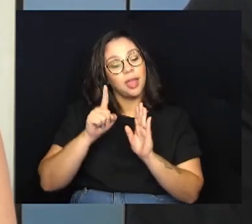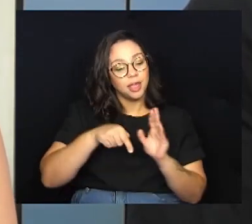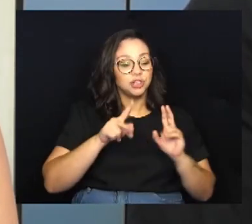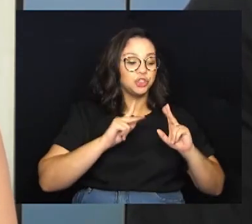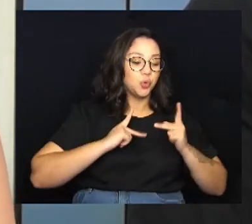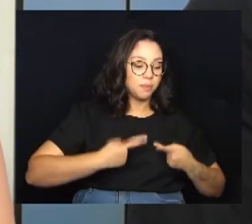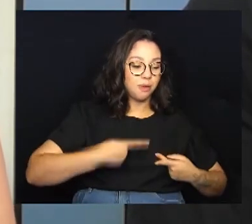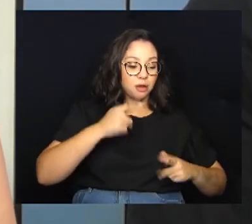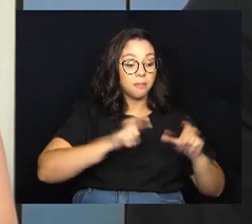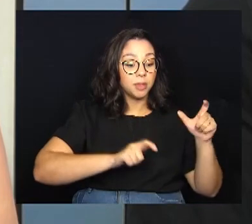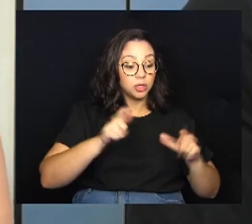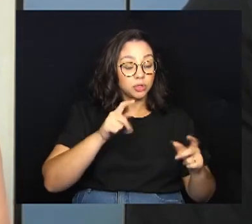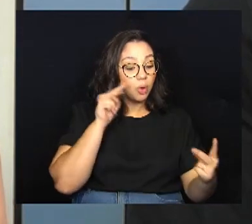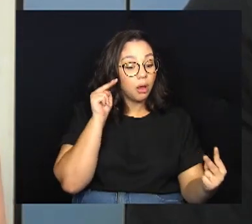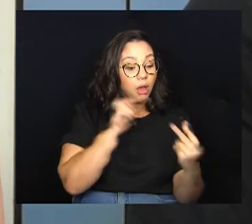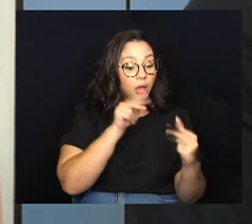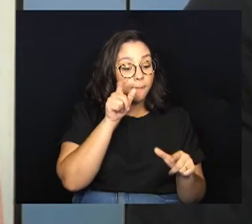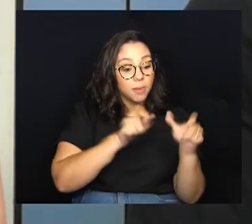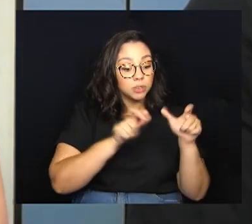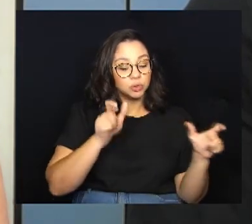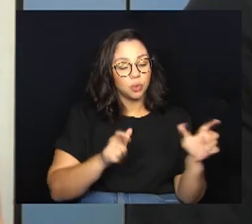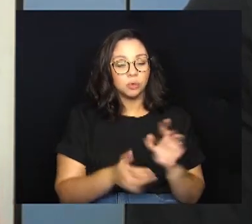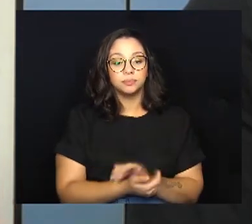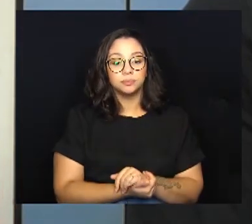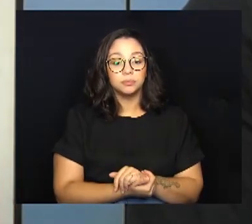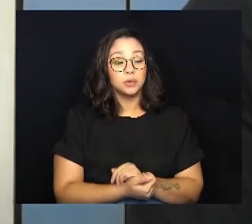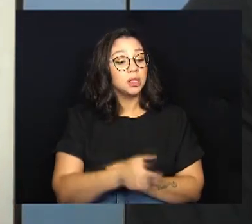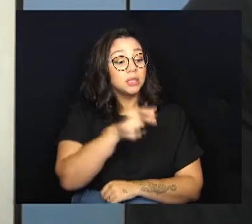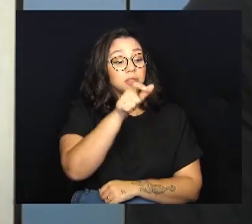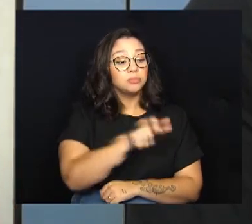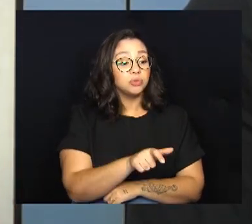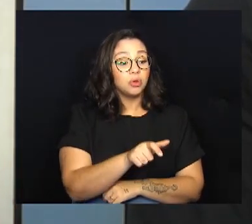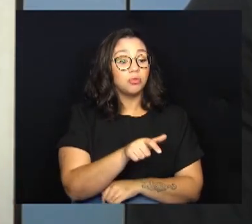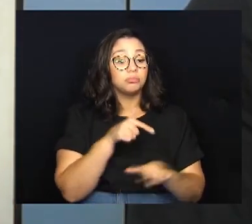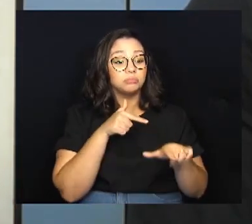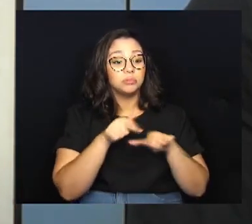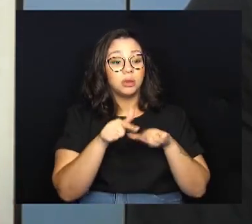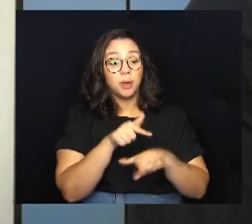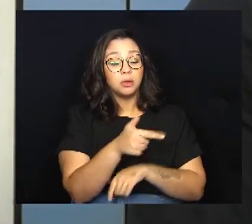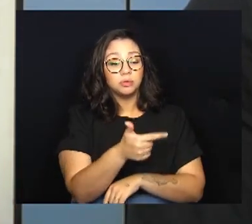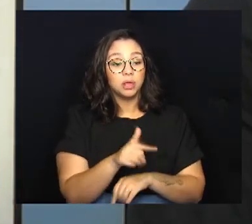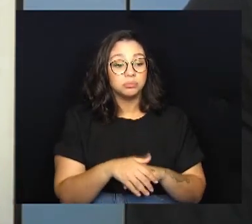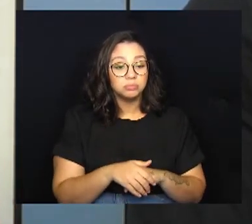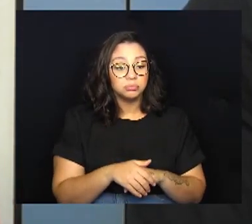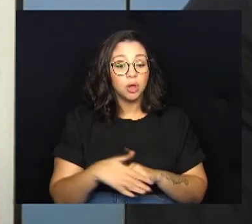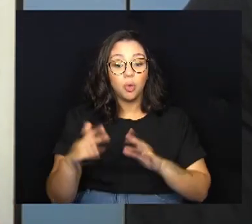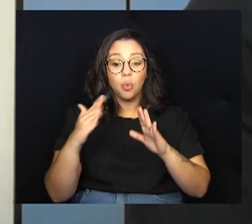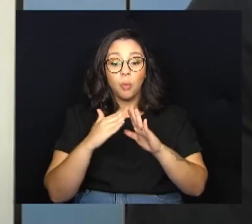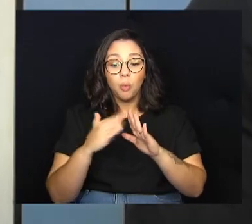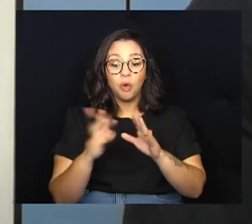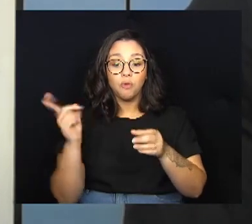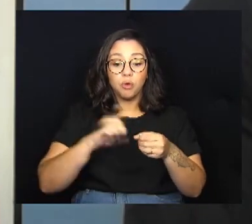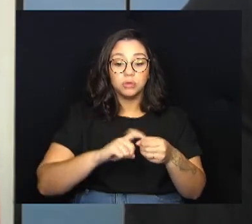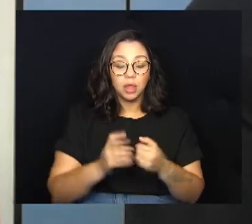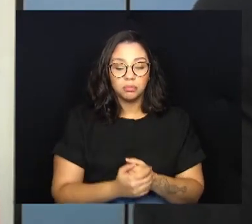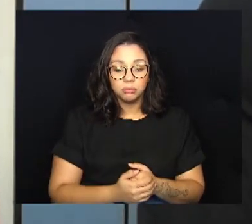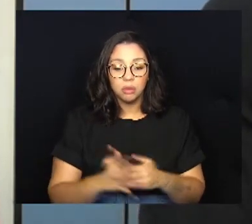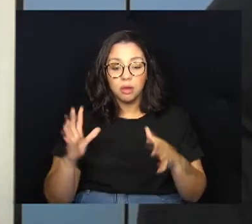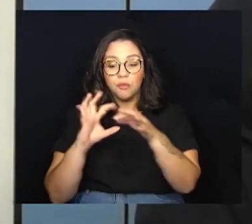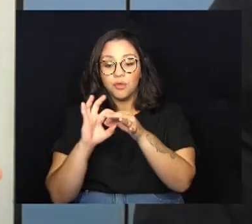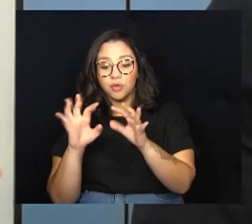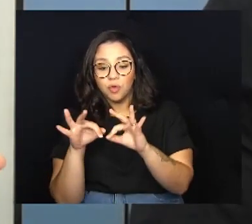galgando e evoluindo com este serviço. Certo, Lúcia, você inclusive falou bastante dessa